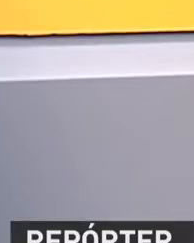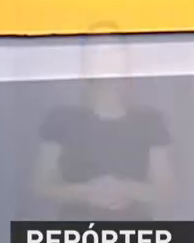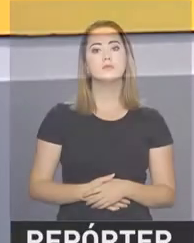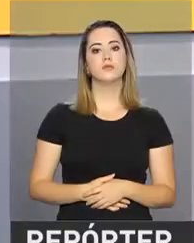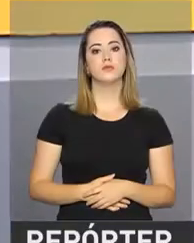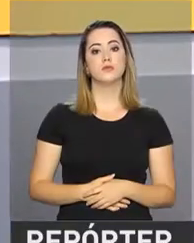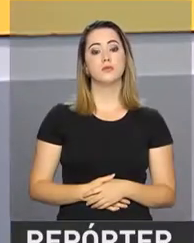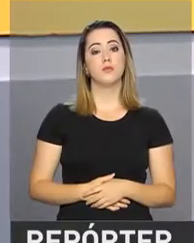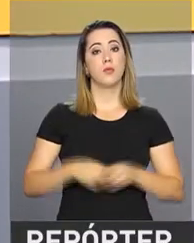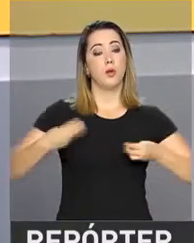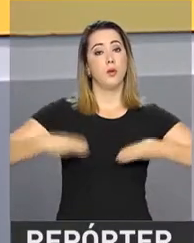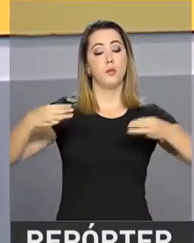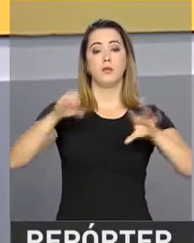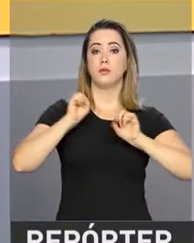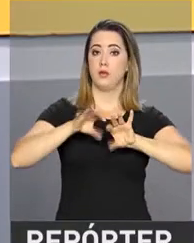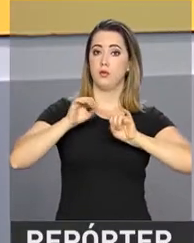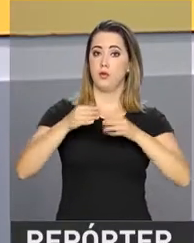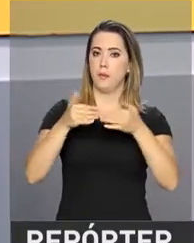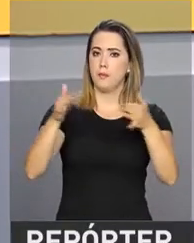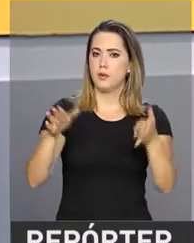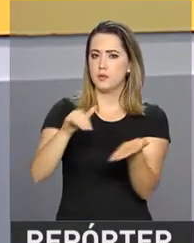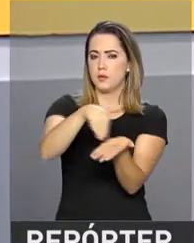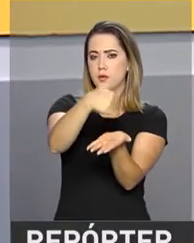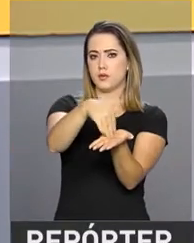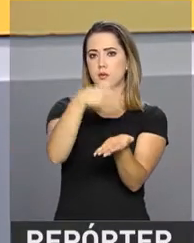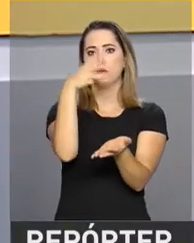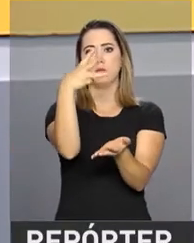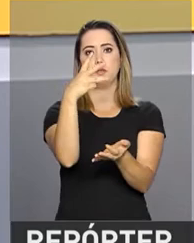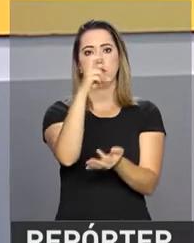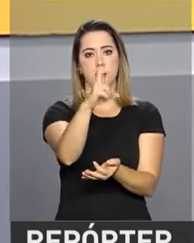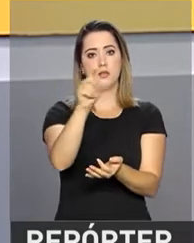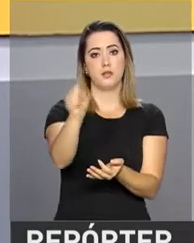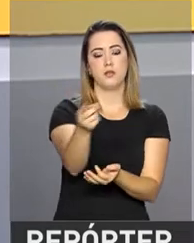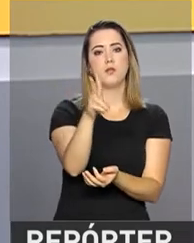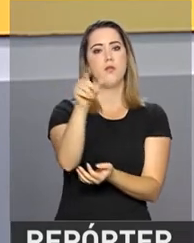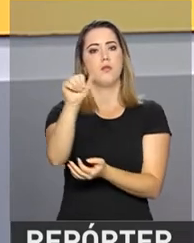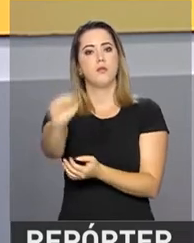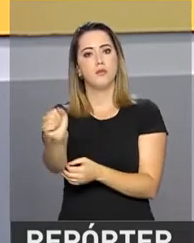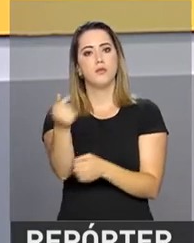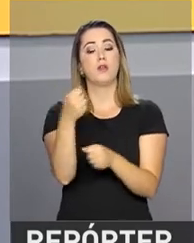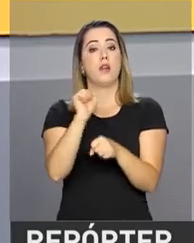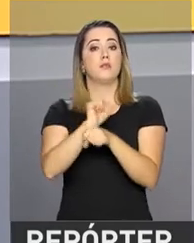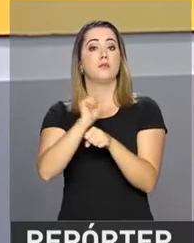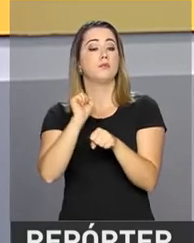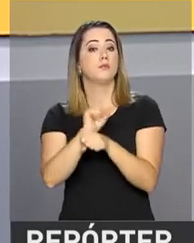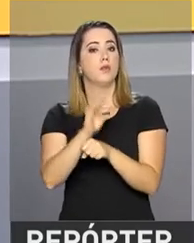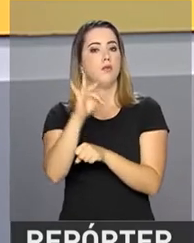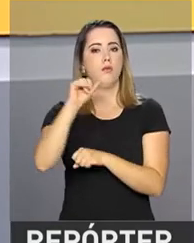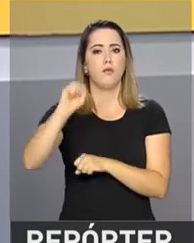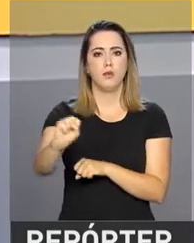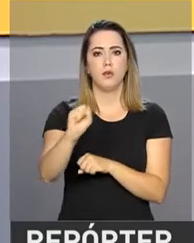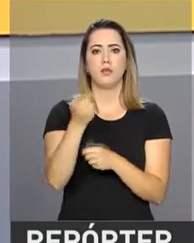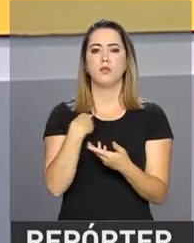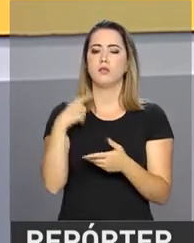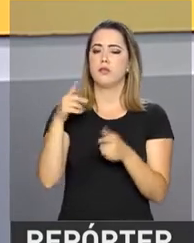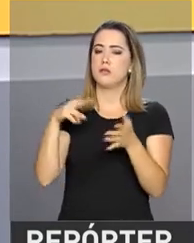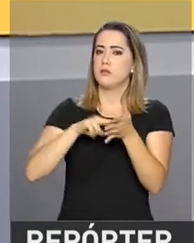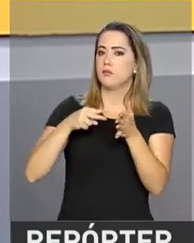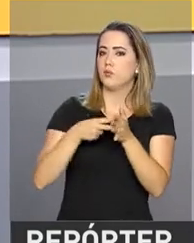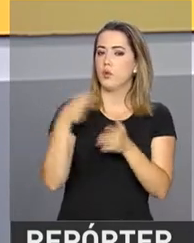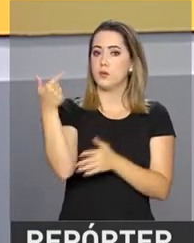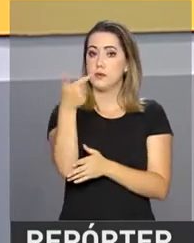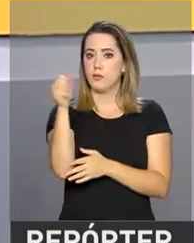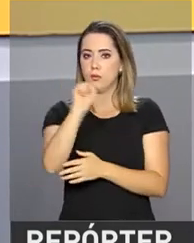o ministério da educação abriu inscrições para 35 mil vagas remanescentes do fies referentes ao